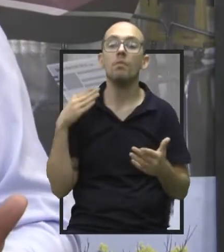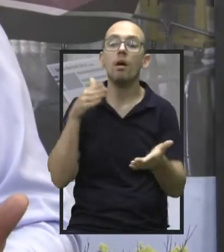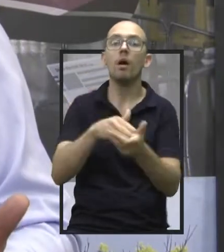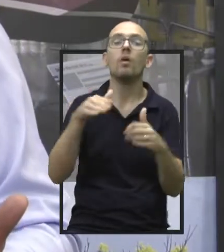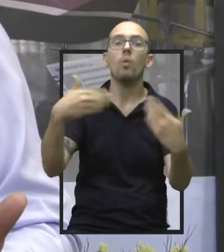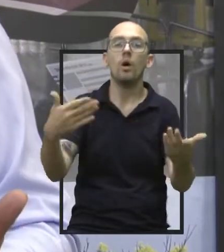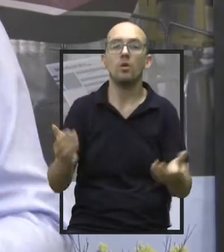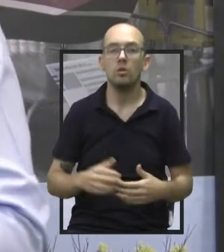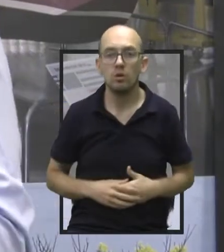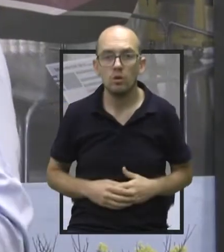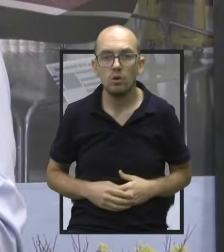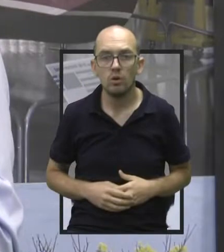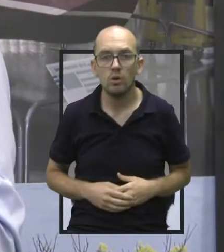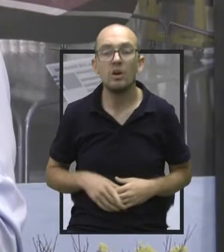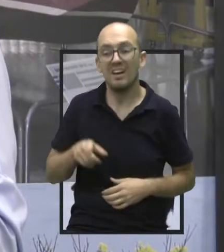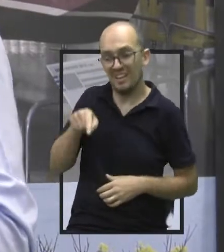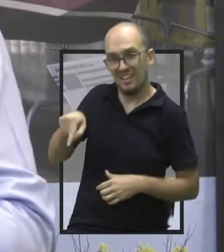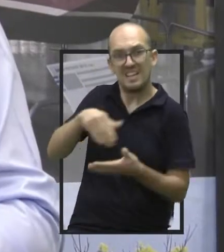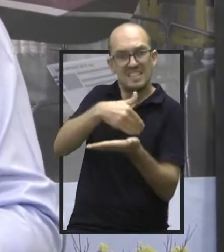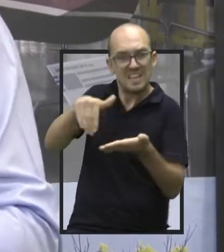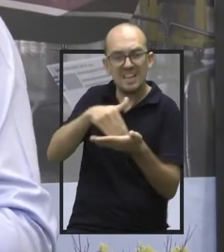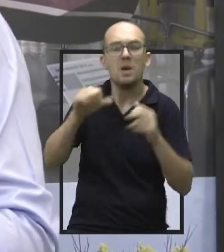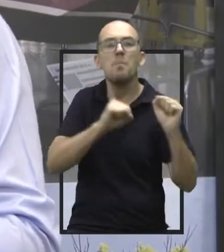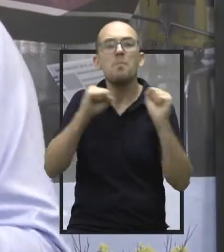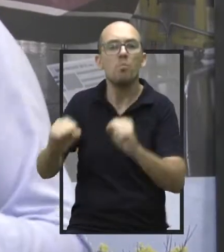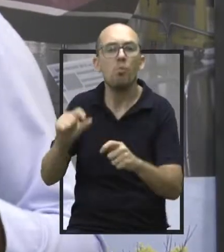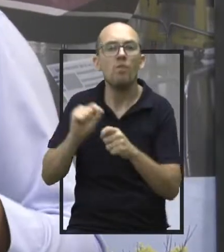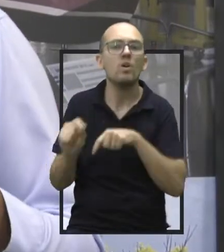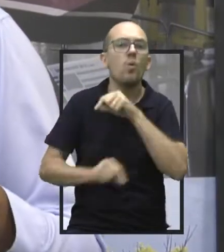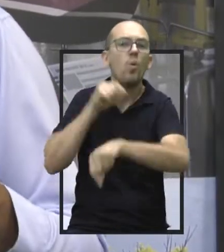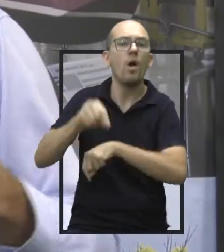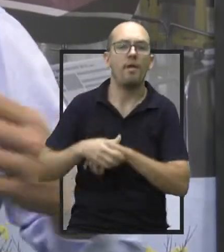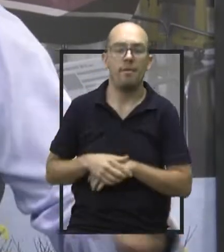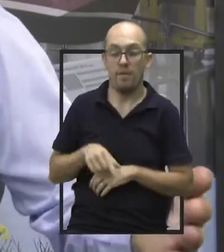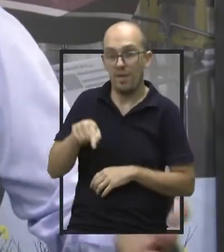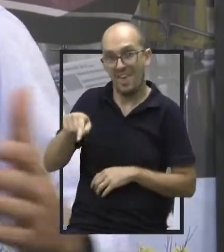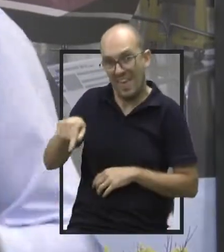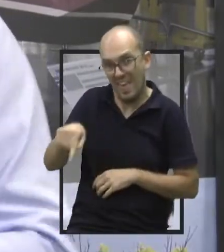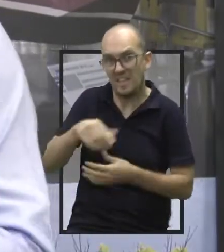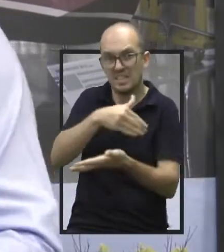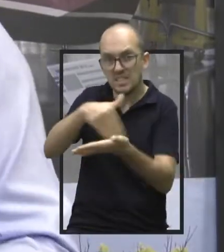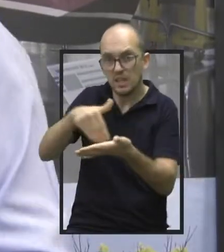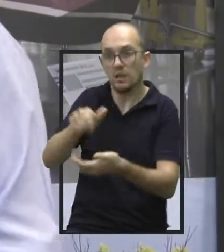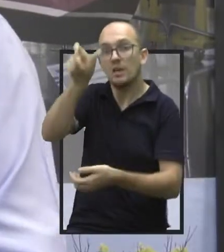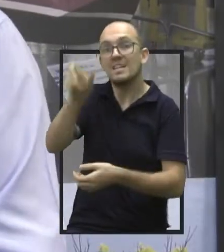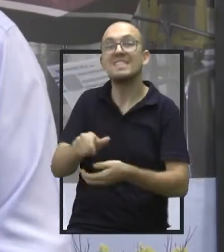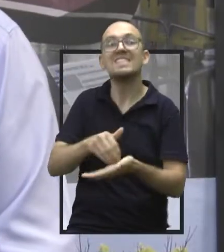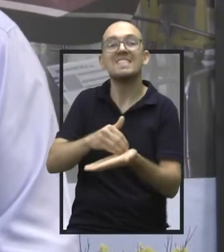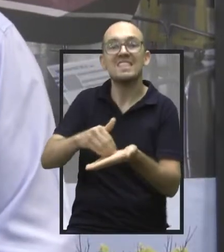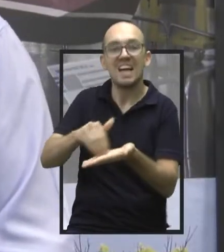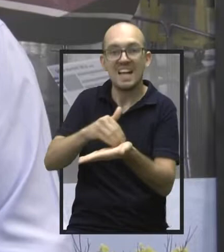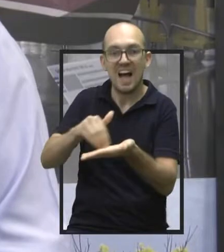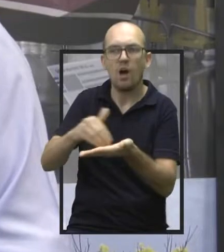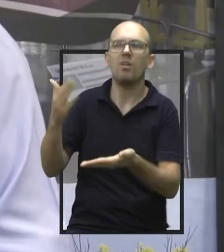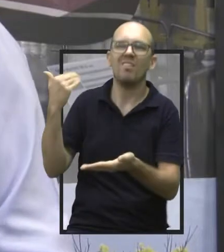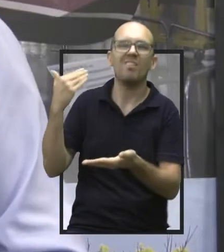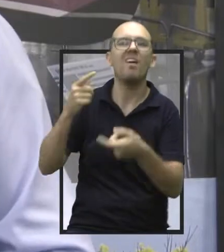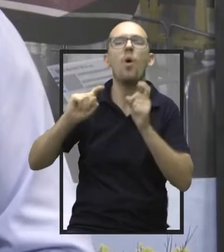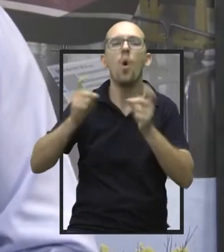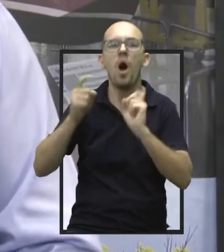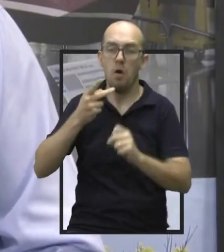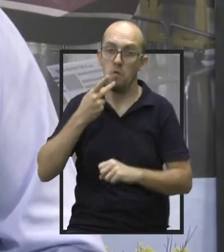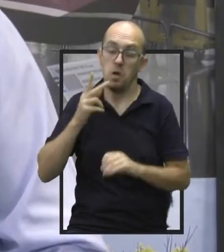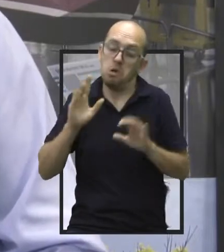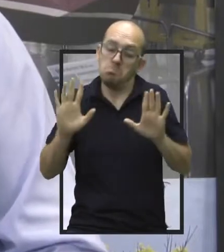isso? E o que a secretaria pode fazer? A secretaria, por ela, o próprio secretário numa reunião ali falou: